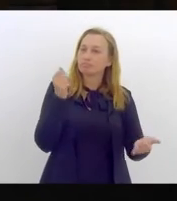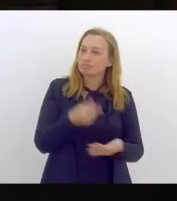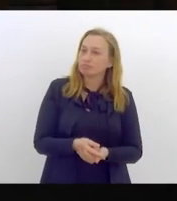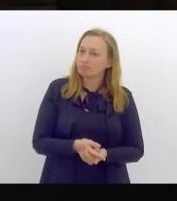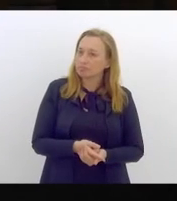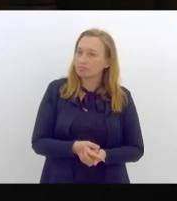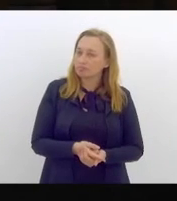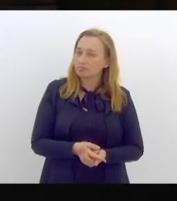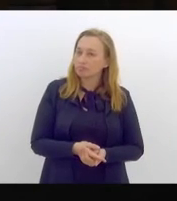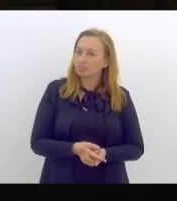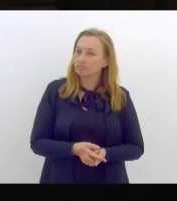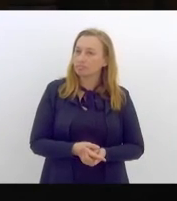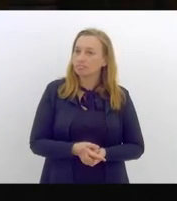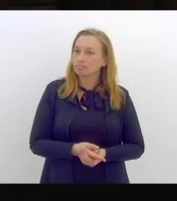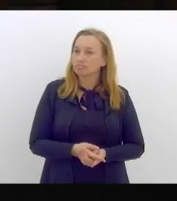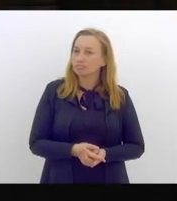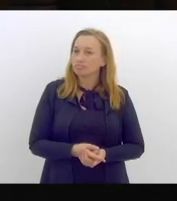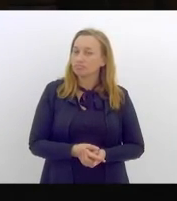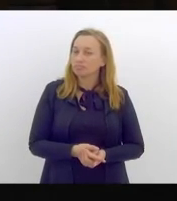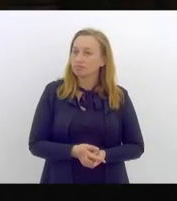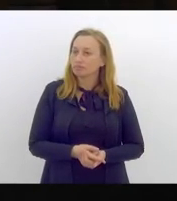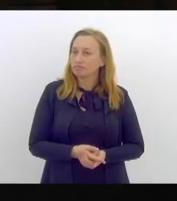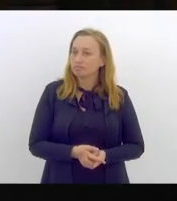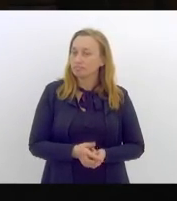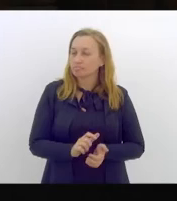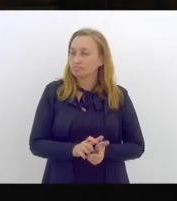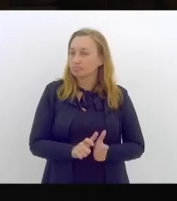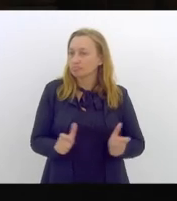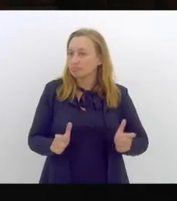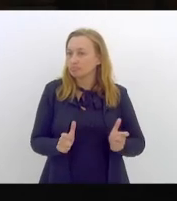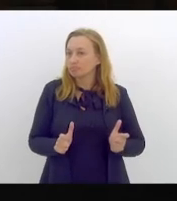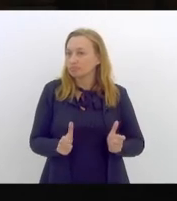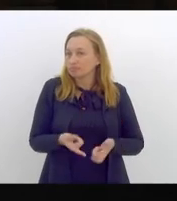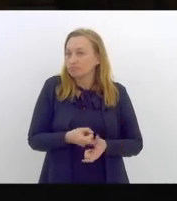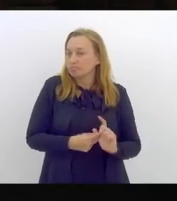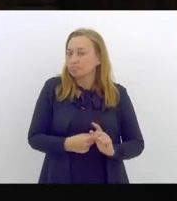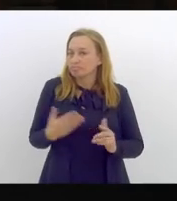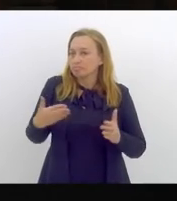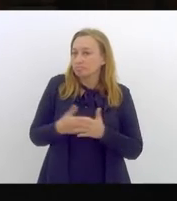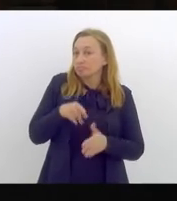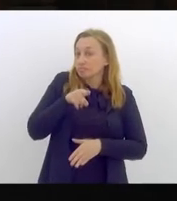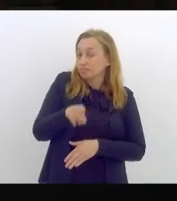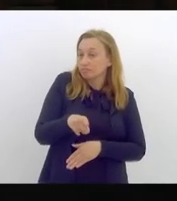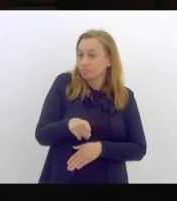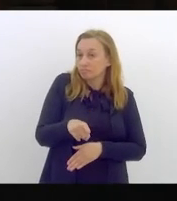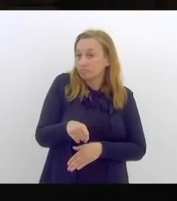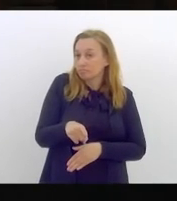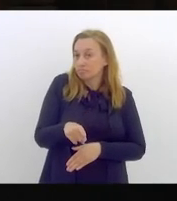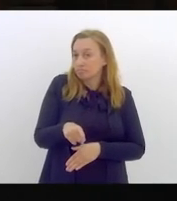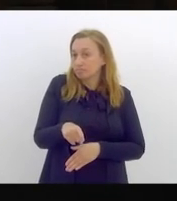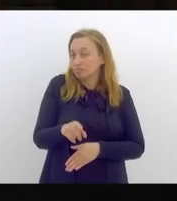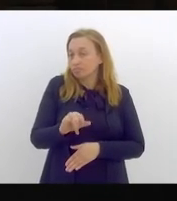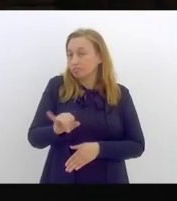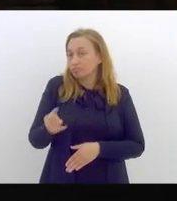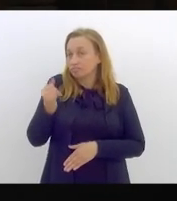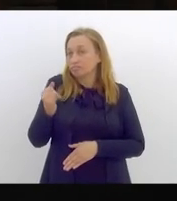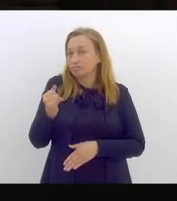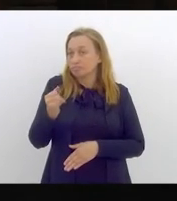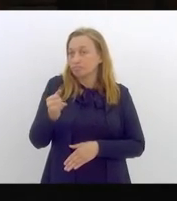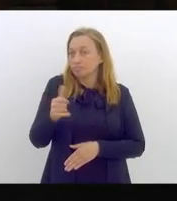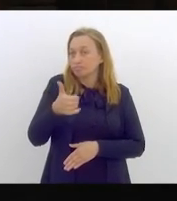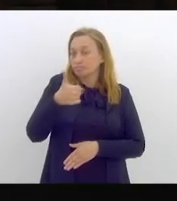pagamentos no montante cheio e a dívida até lá, pela progressão dos juros, chegará